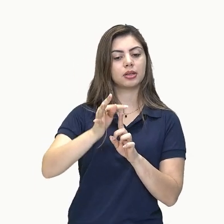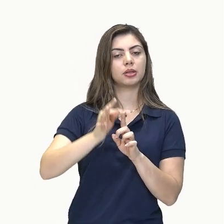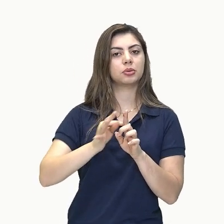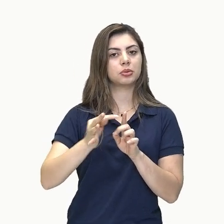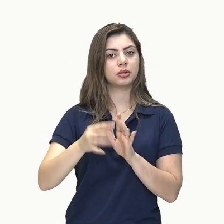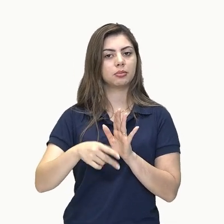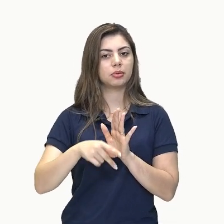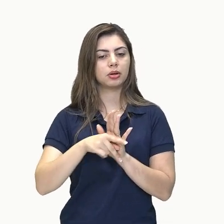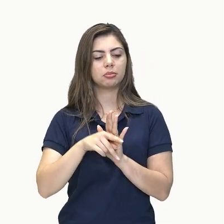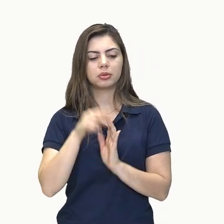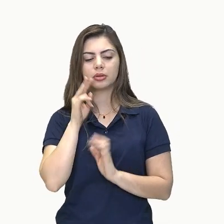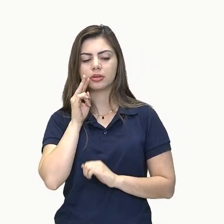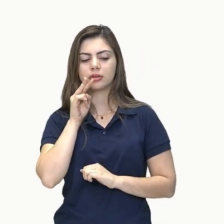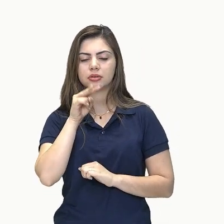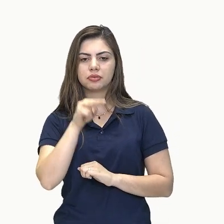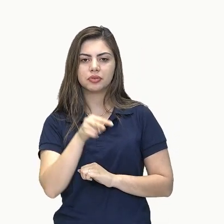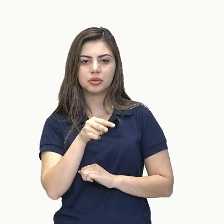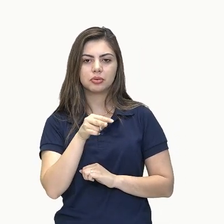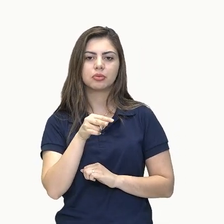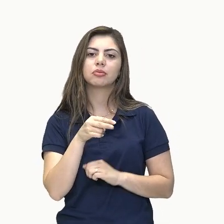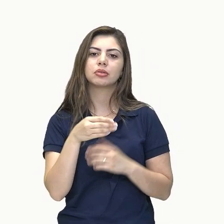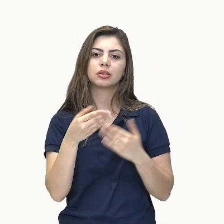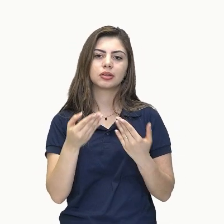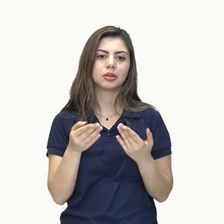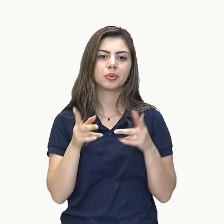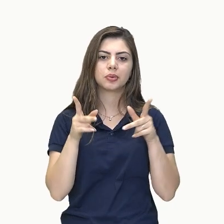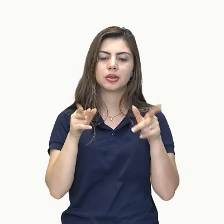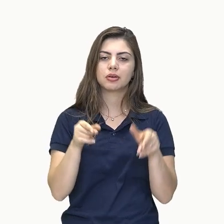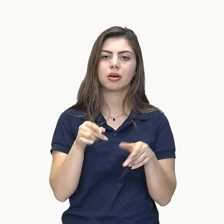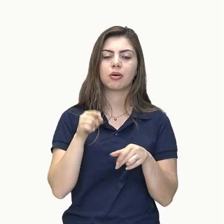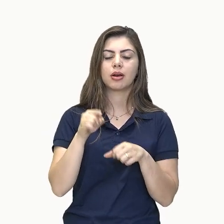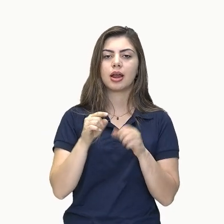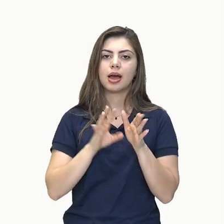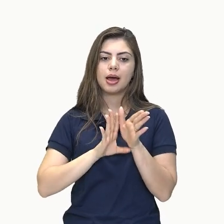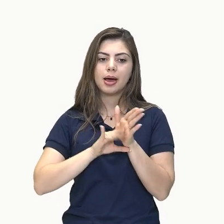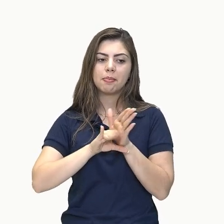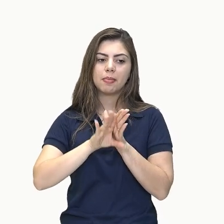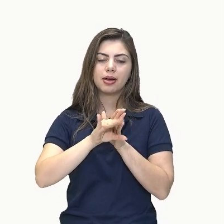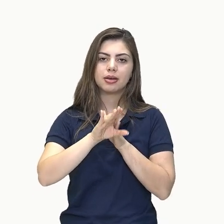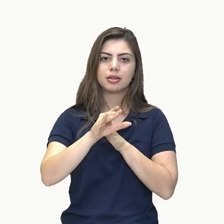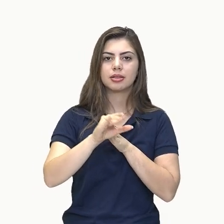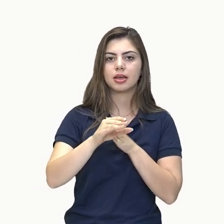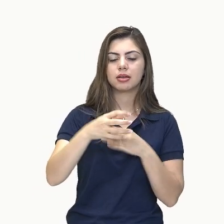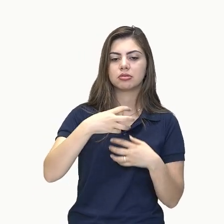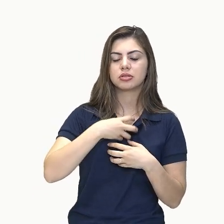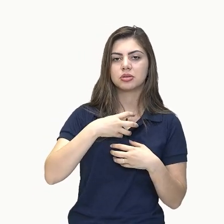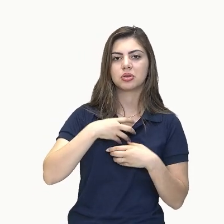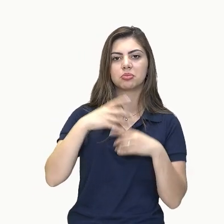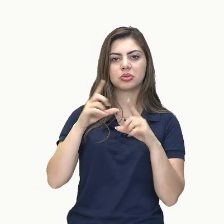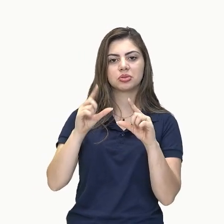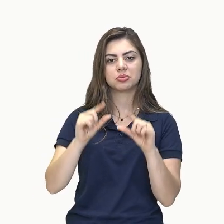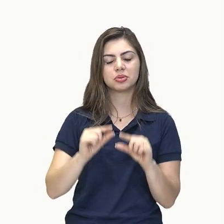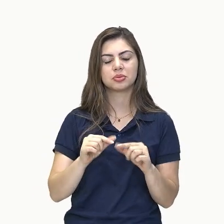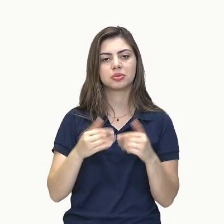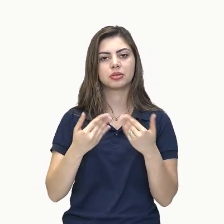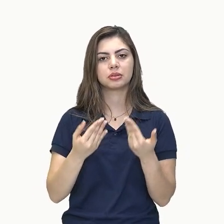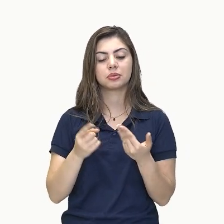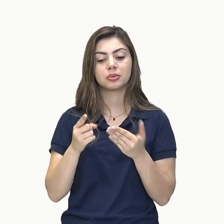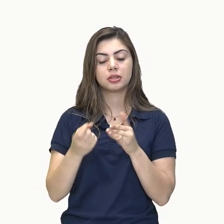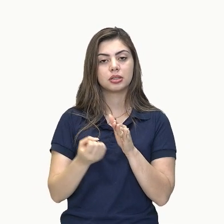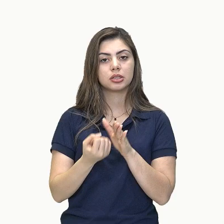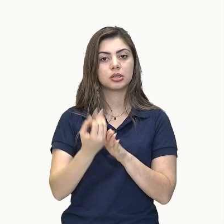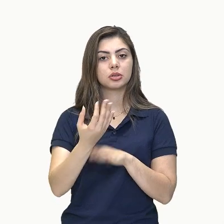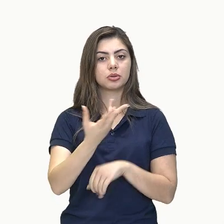e percebeu que esse processo também atenuava a ação das bactérias. Então ele criou aí essa vacina